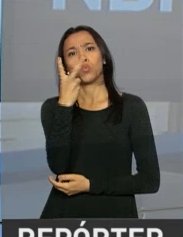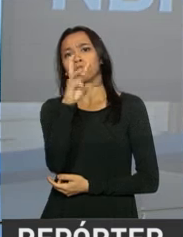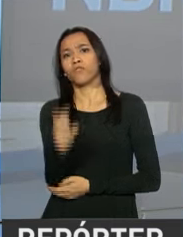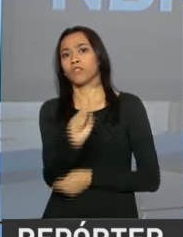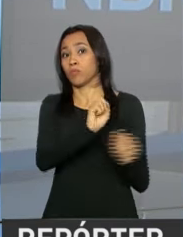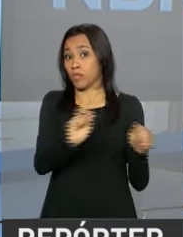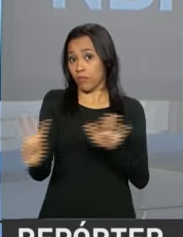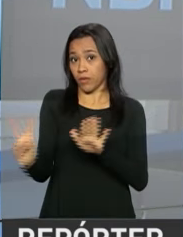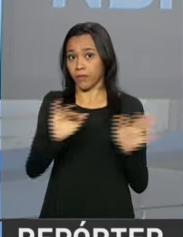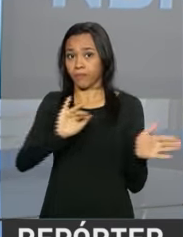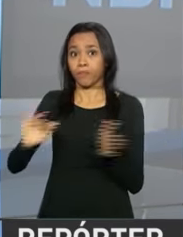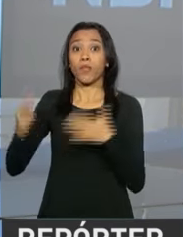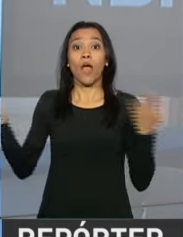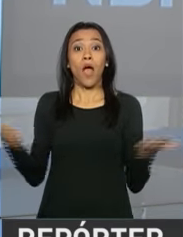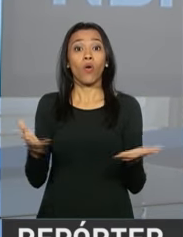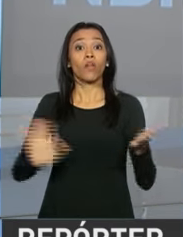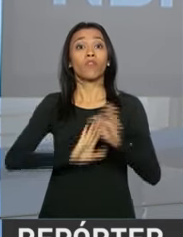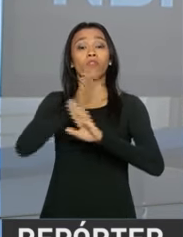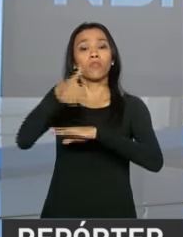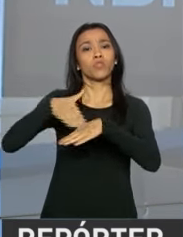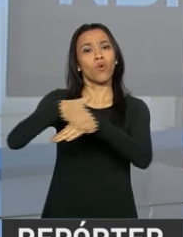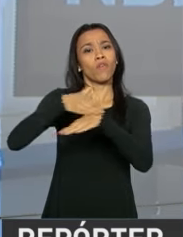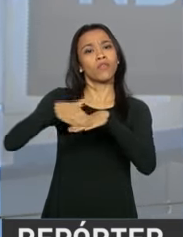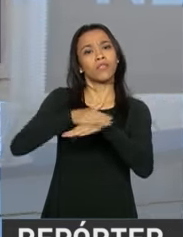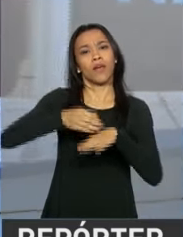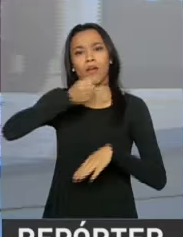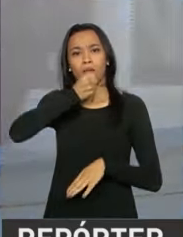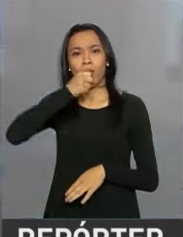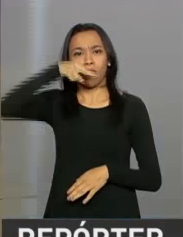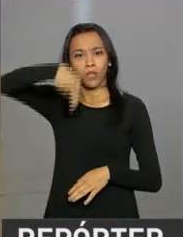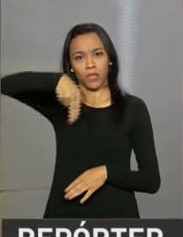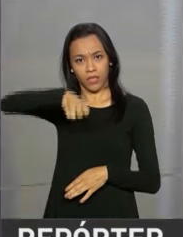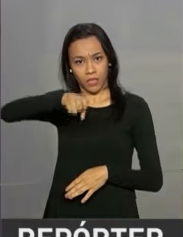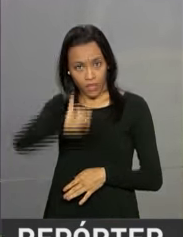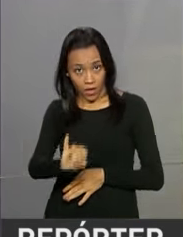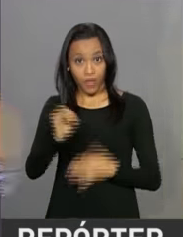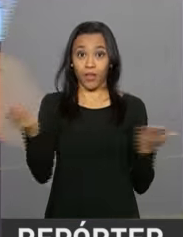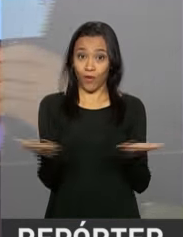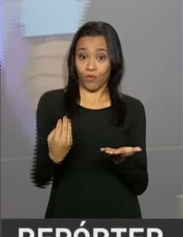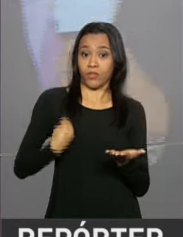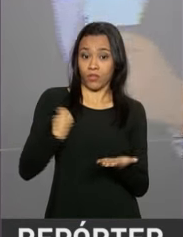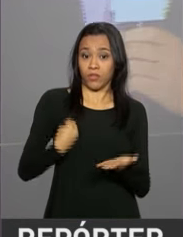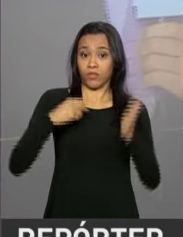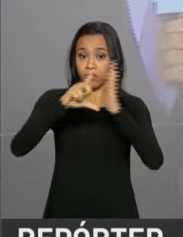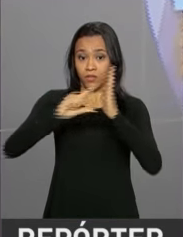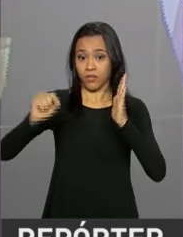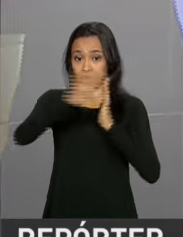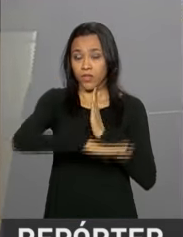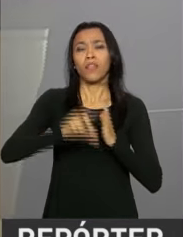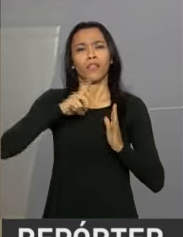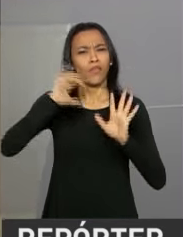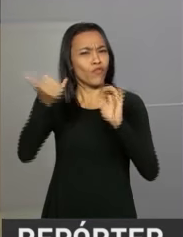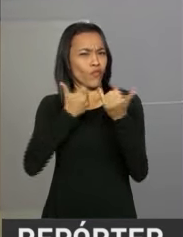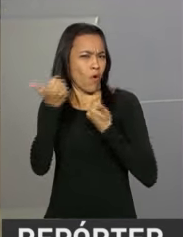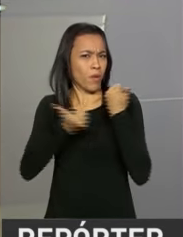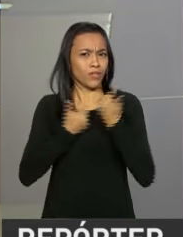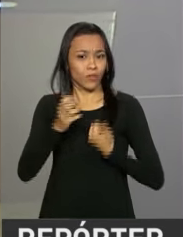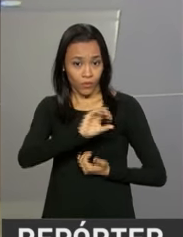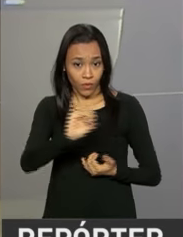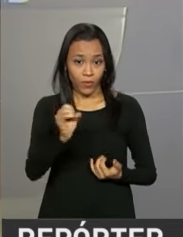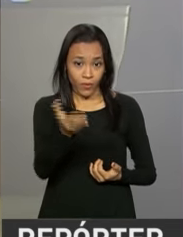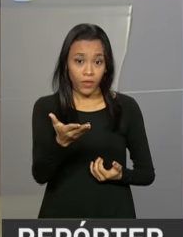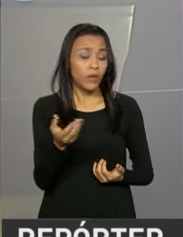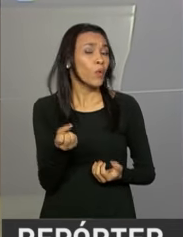semana. E vamos agora conversar com o repórter Nei Pereira que está no Palácio Planalto e tem informações pra gente. Olá